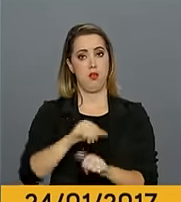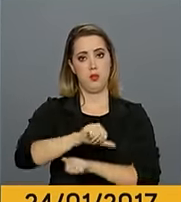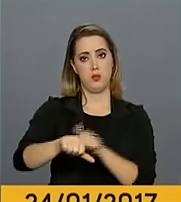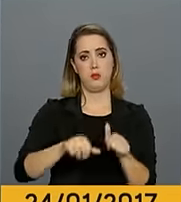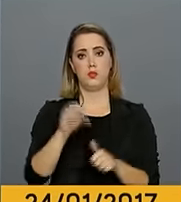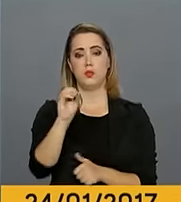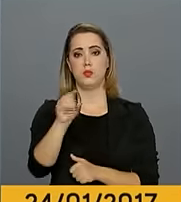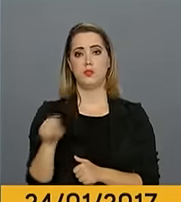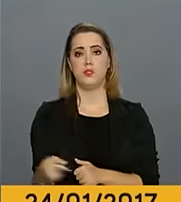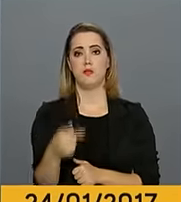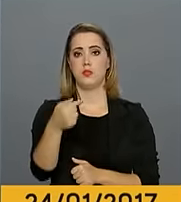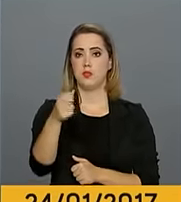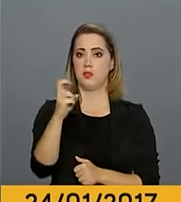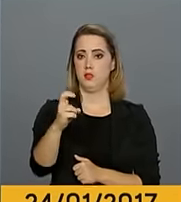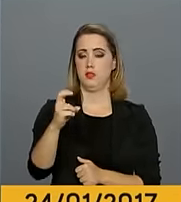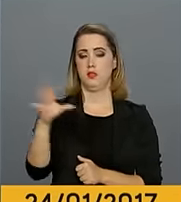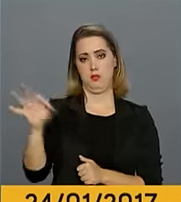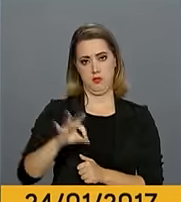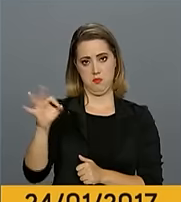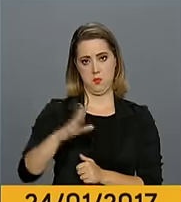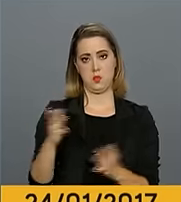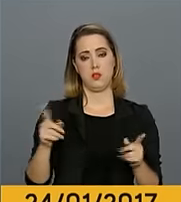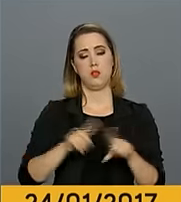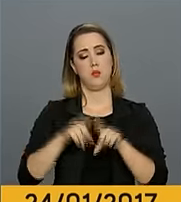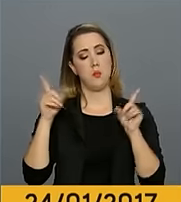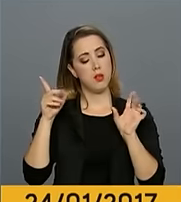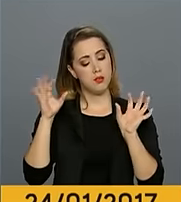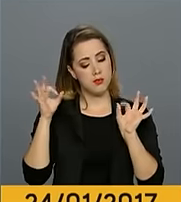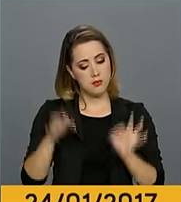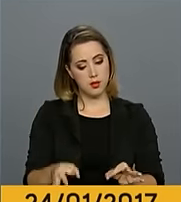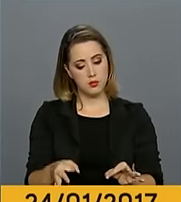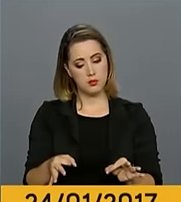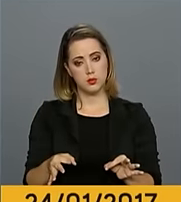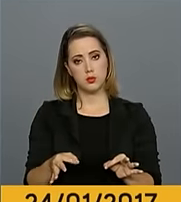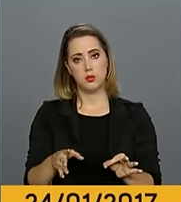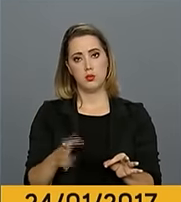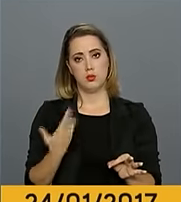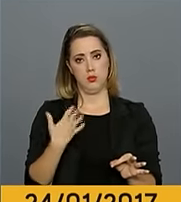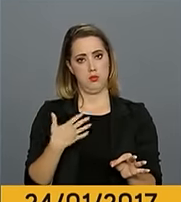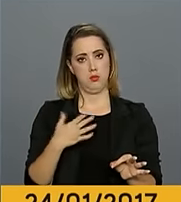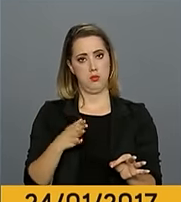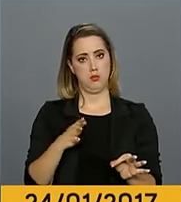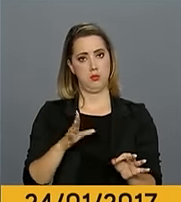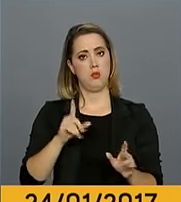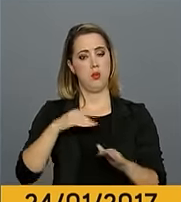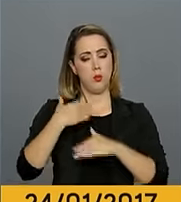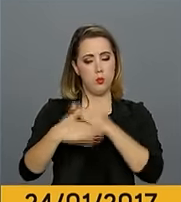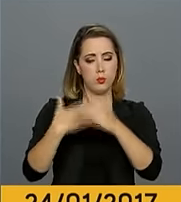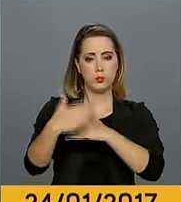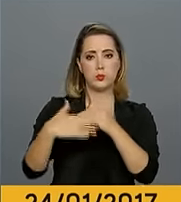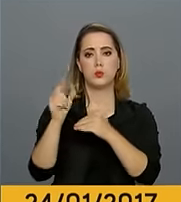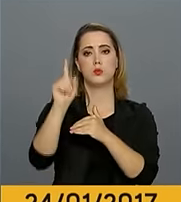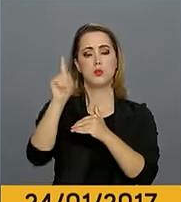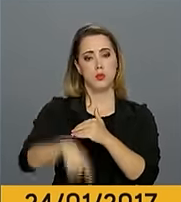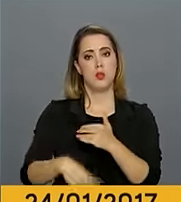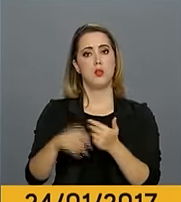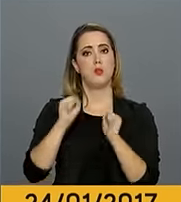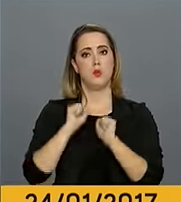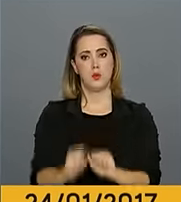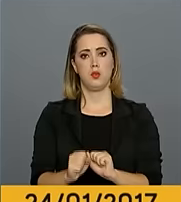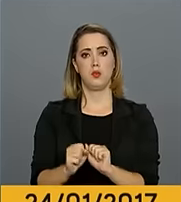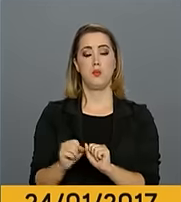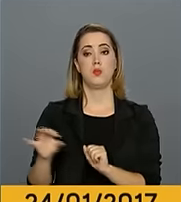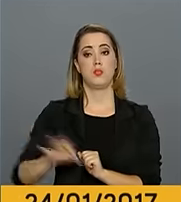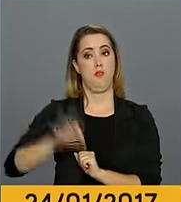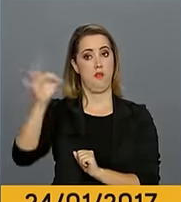querer, naturalmente, dar palpite na área financeira, mas o fato é que, ao longo do tempo, é muito provável que este percentual